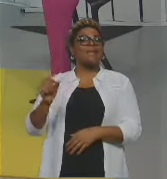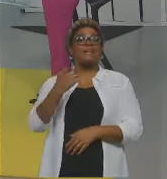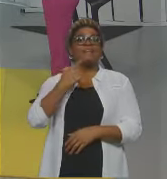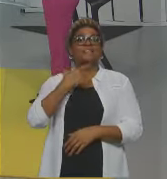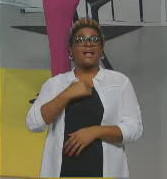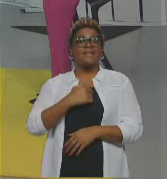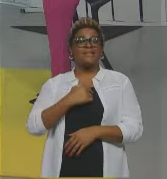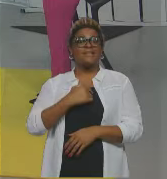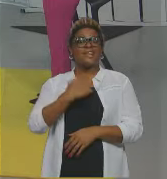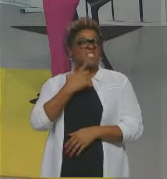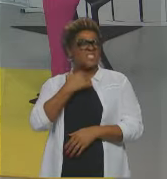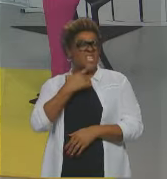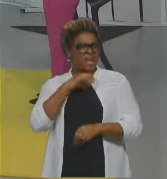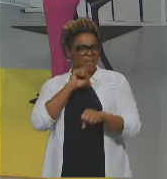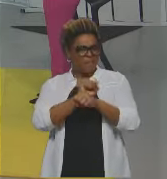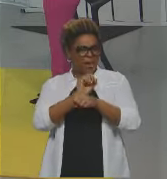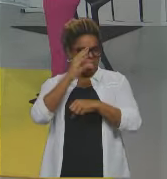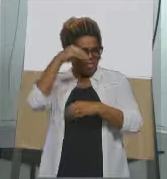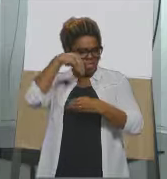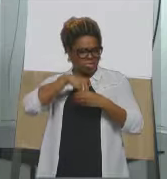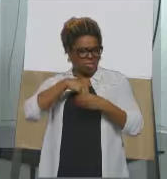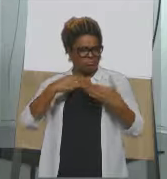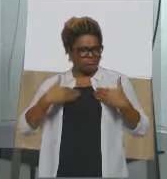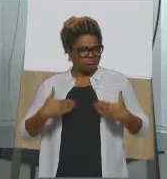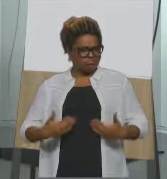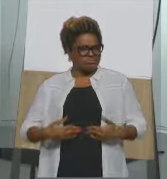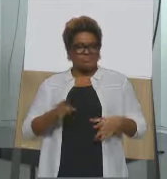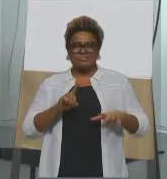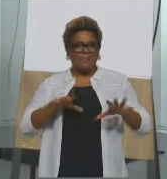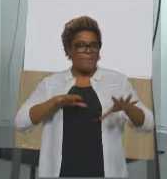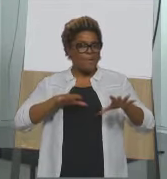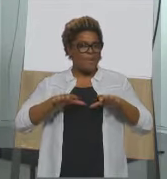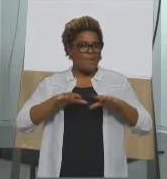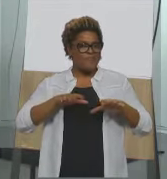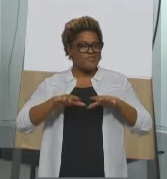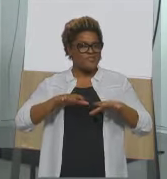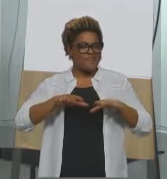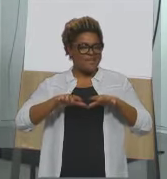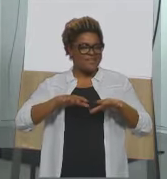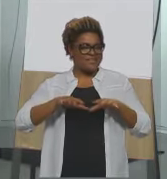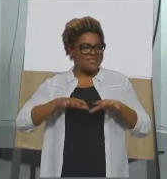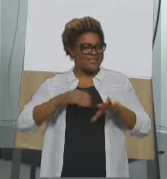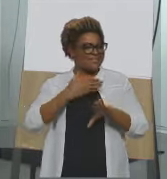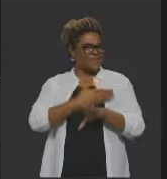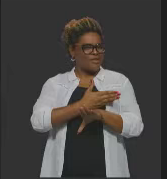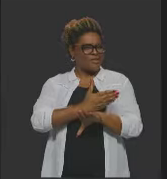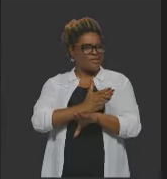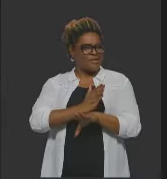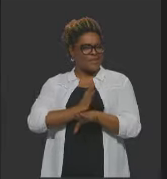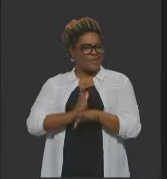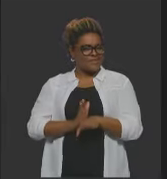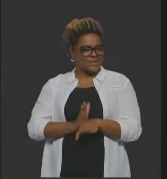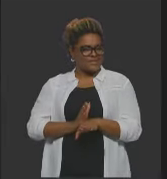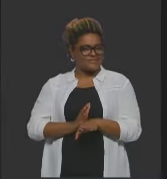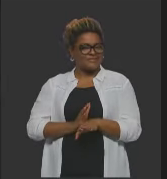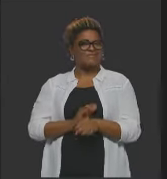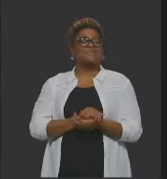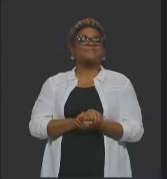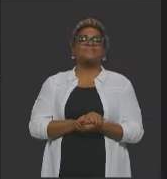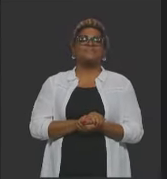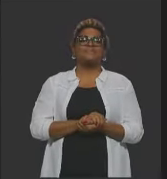Então, ele movimenta, nós estamos em pé, sentado, deitado, mas nosso sangue não para de movimentar. Então, ele está em constante